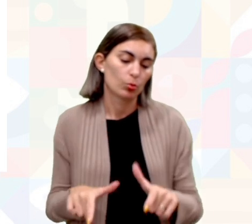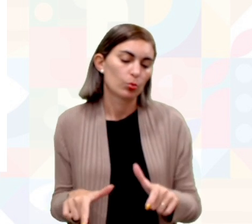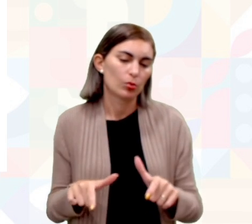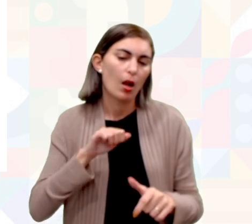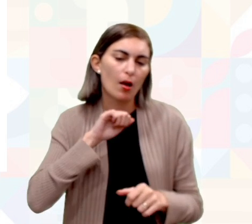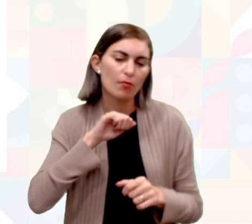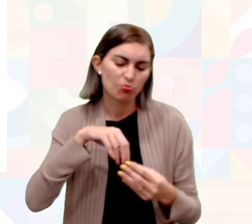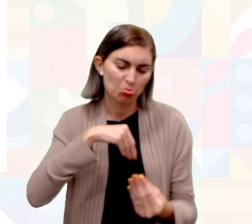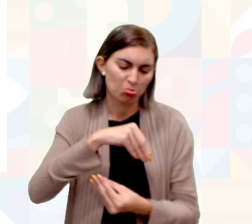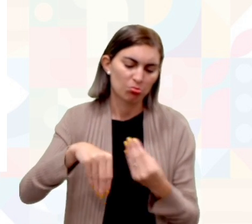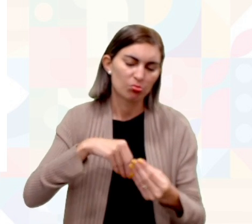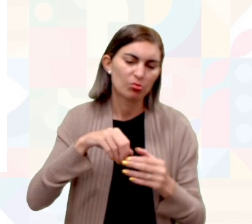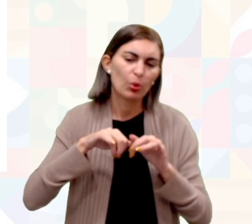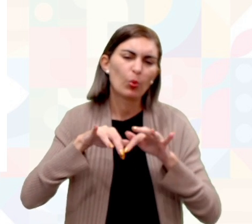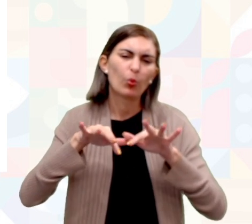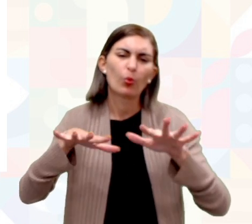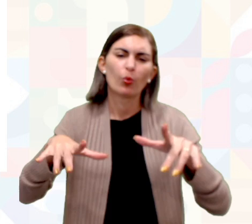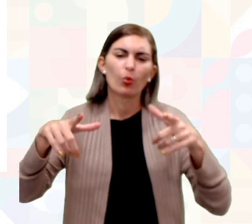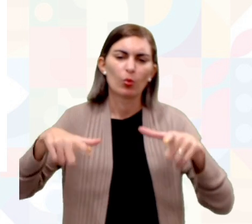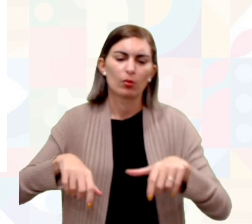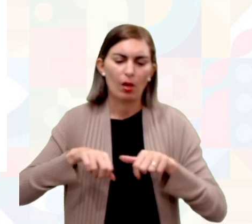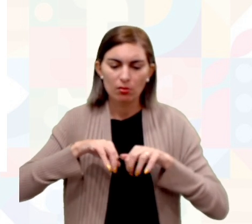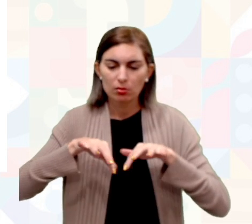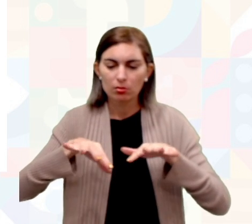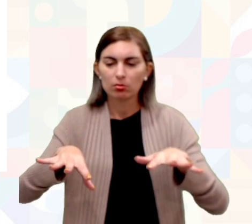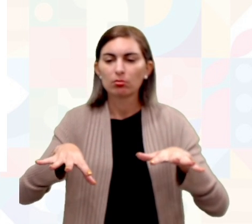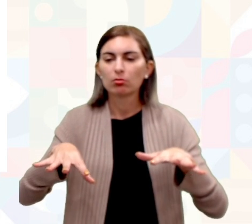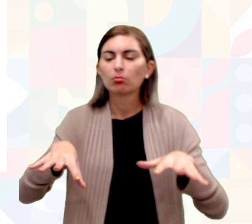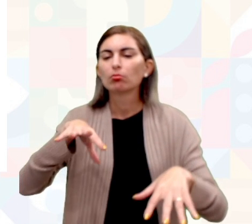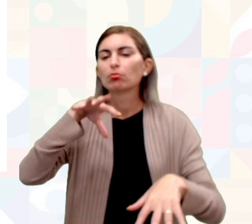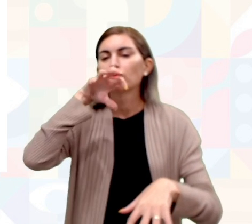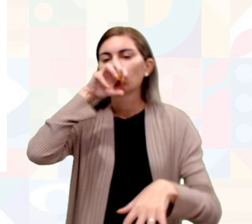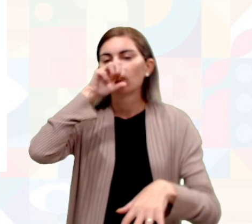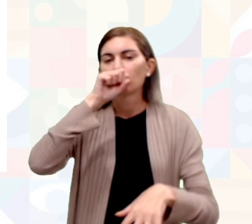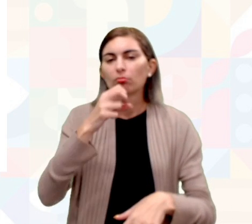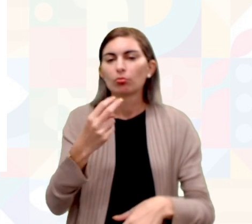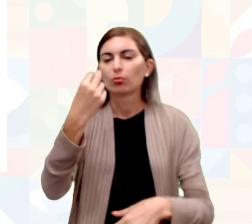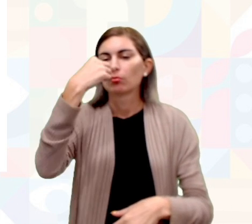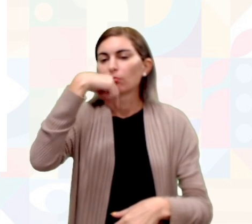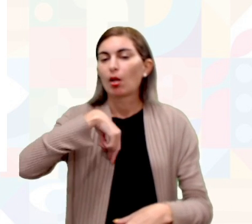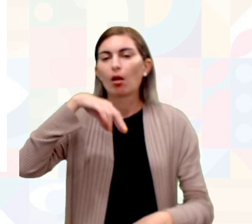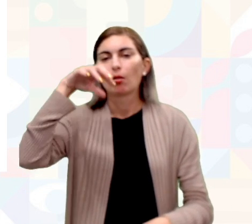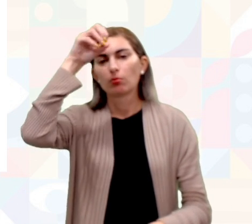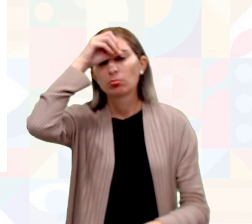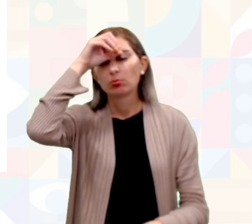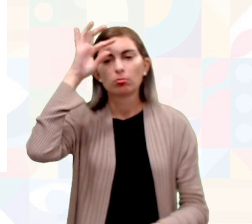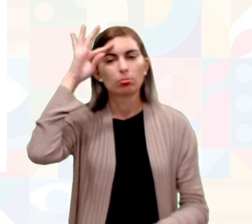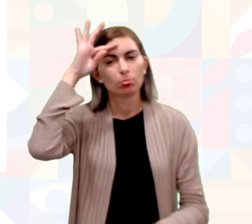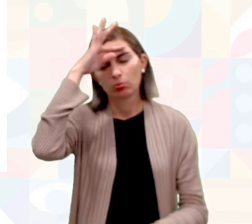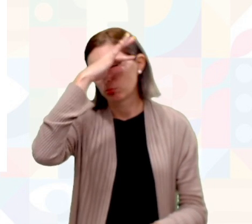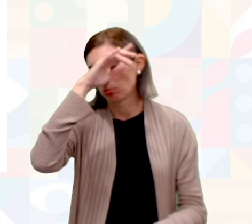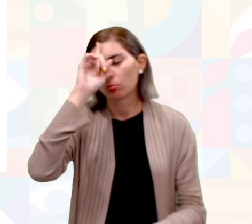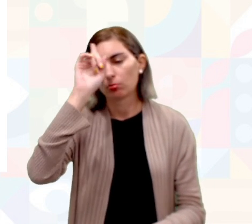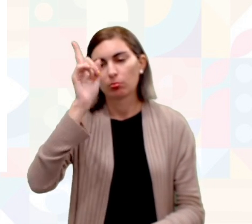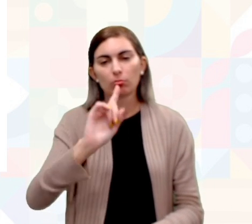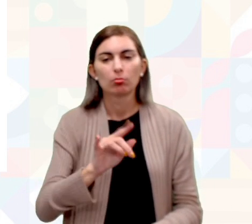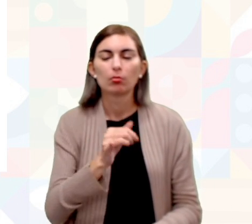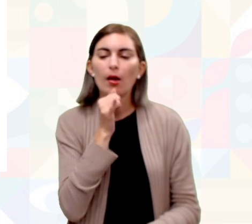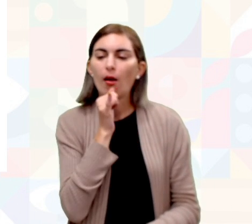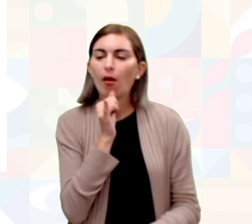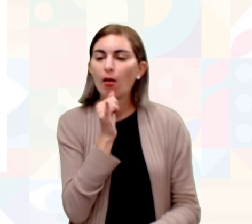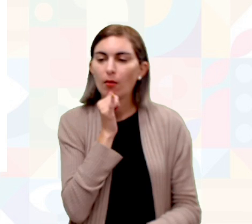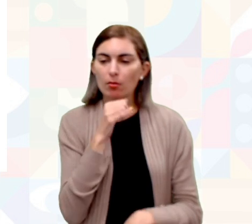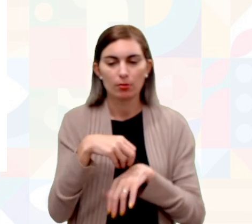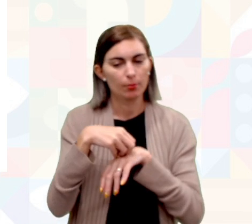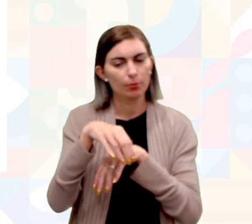contaminado, tá? A gente está ali naquele local, está inalando um produto e nem sabe que está inalando, né? Por exemplo, a gente trazendo para a